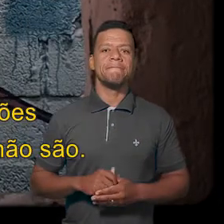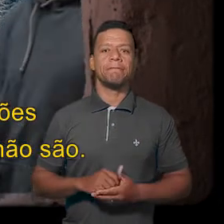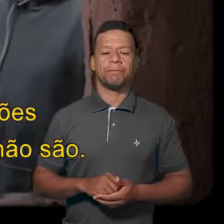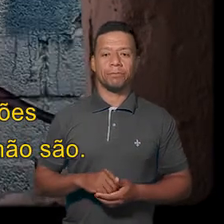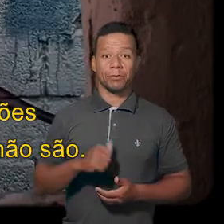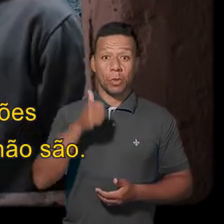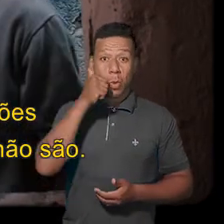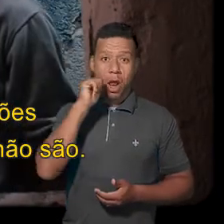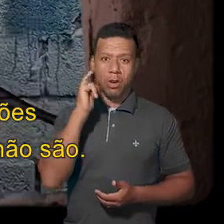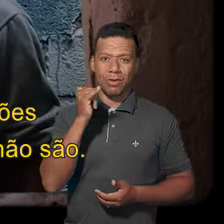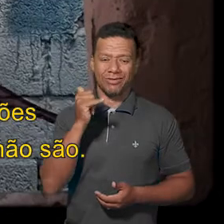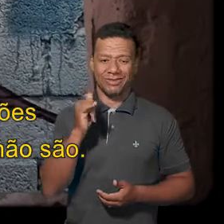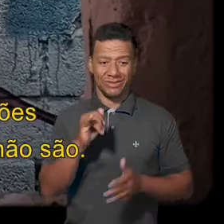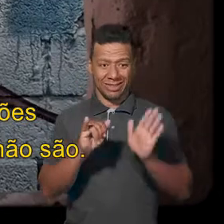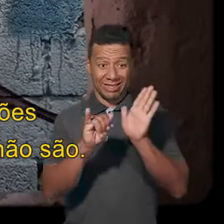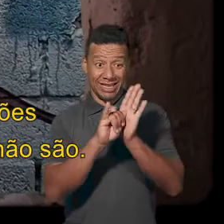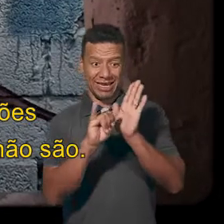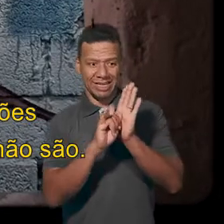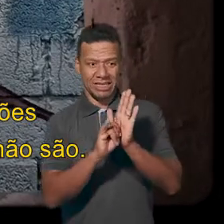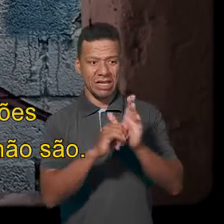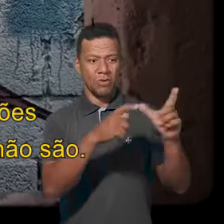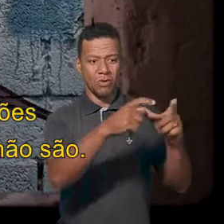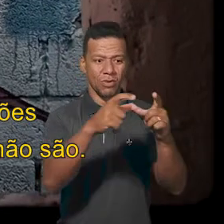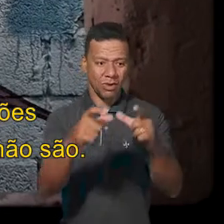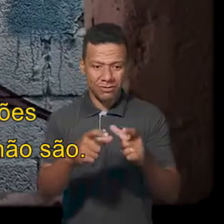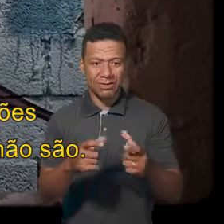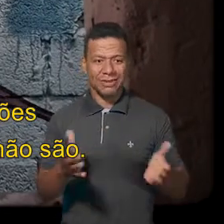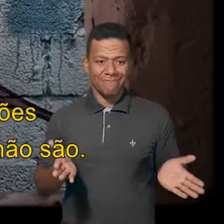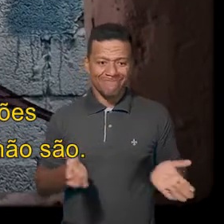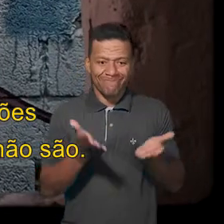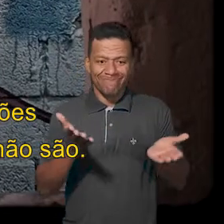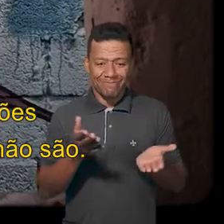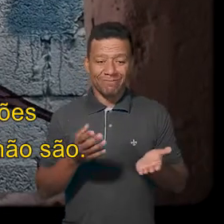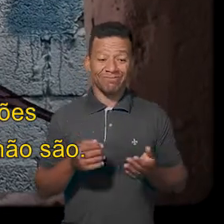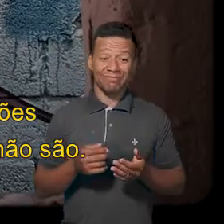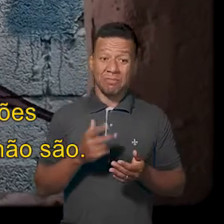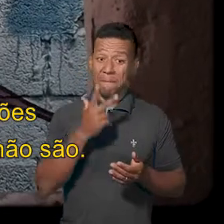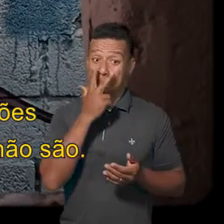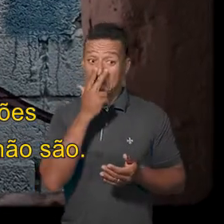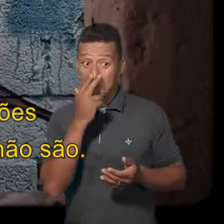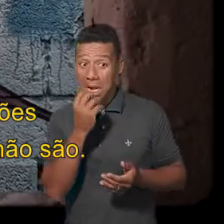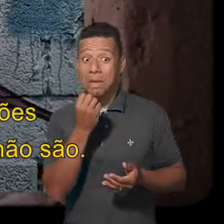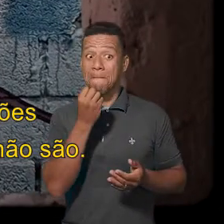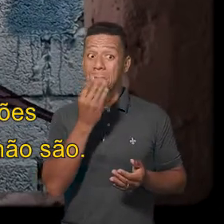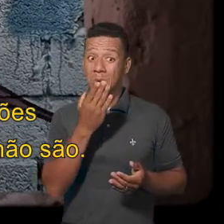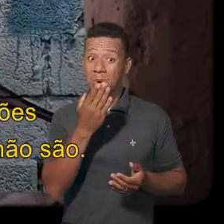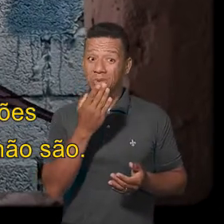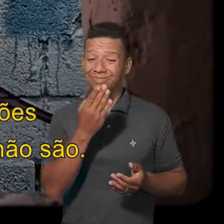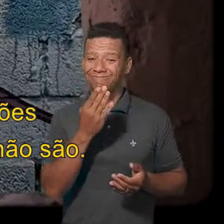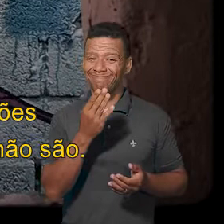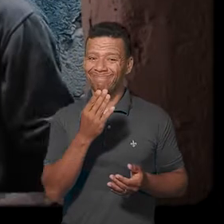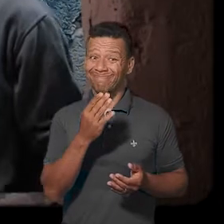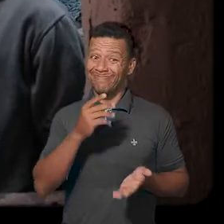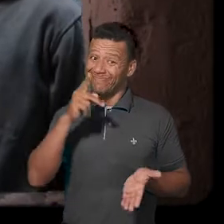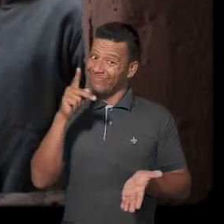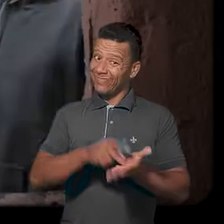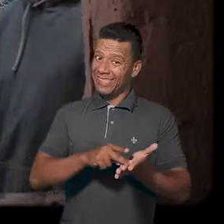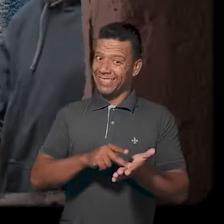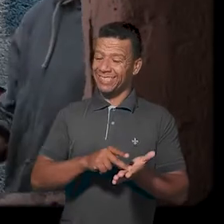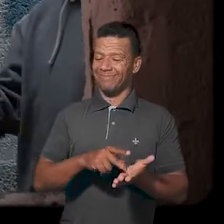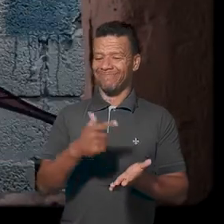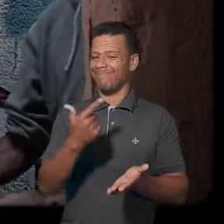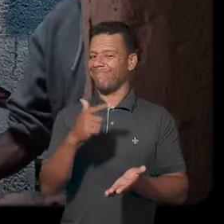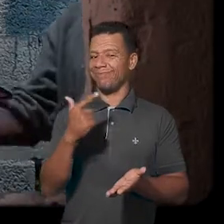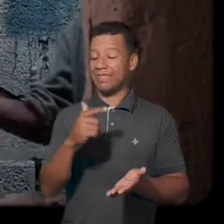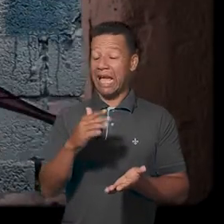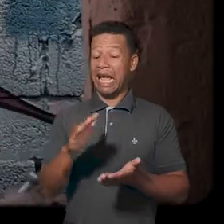Por mais que os editais e espaços para capacitações pareçam ações pontuais para quem olha de fora, eles não são. Eles